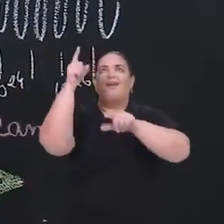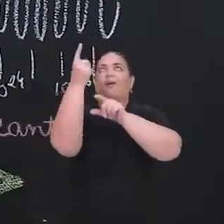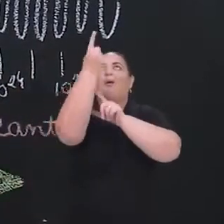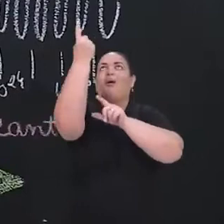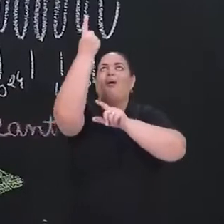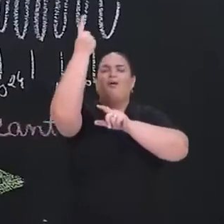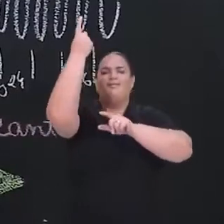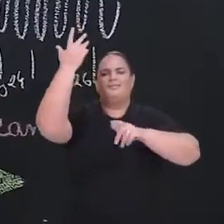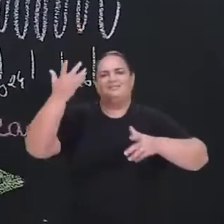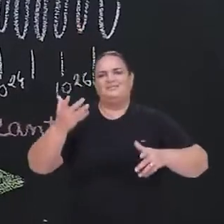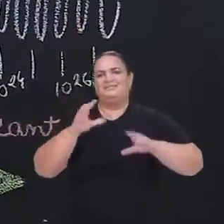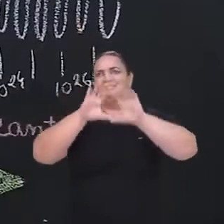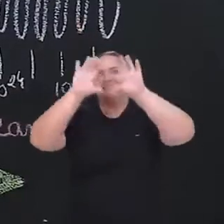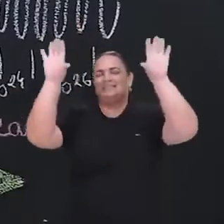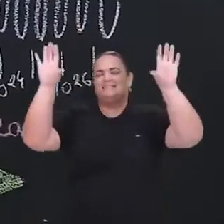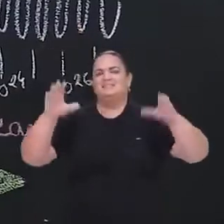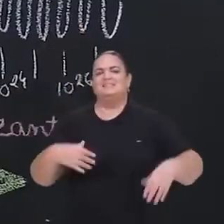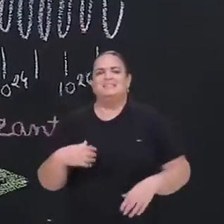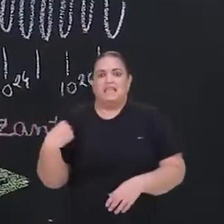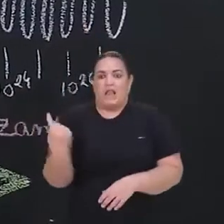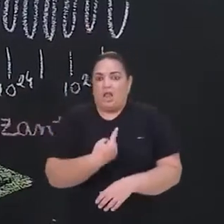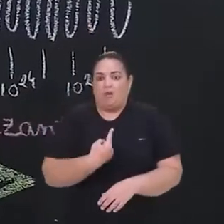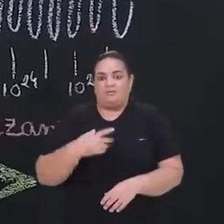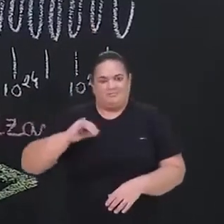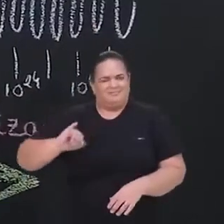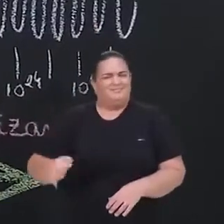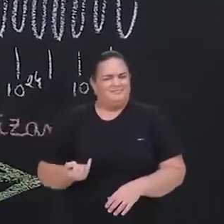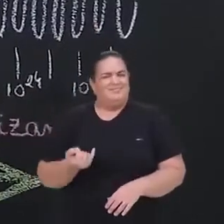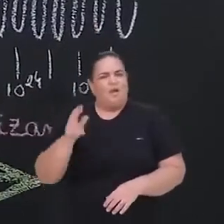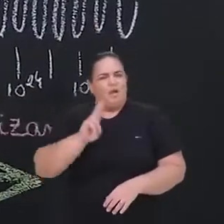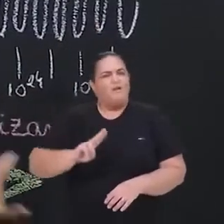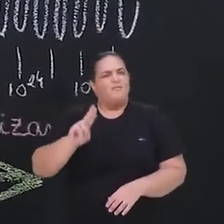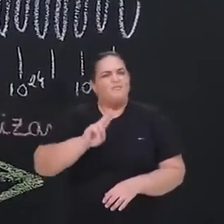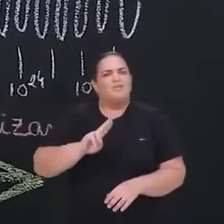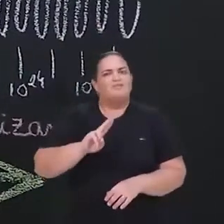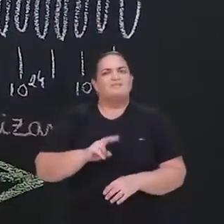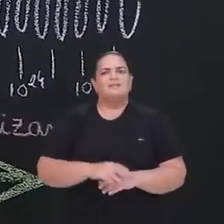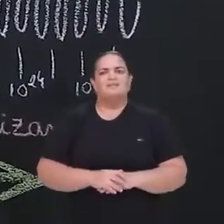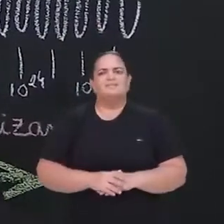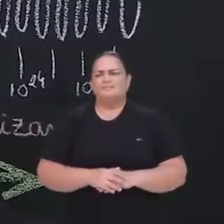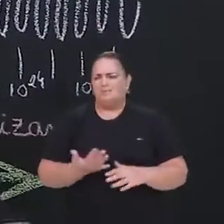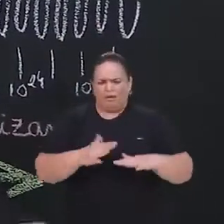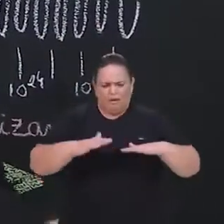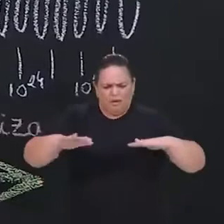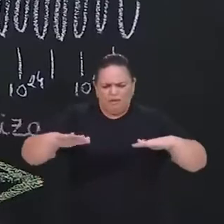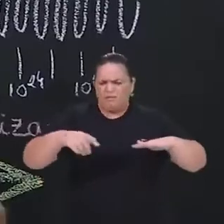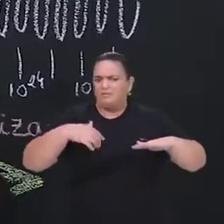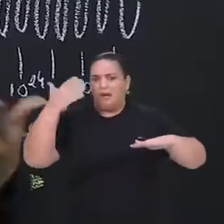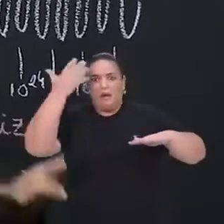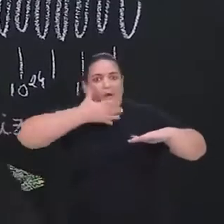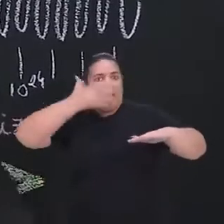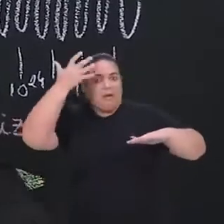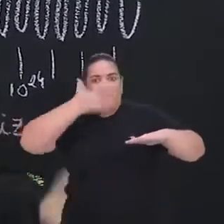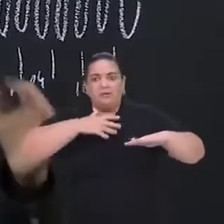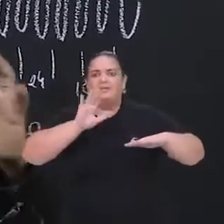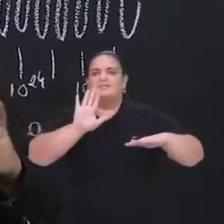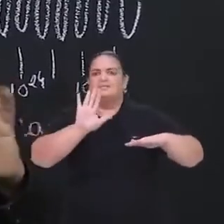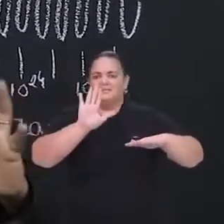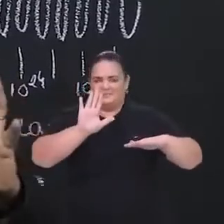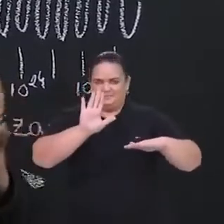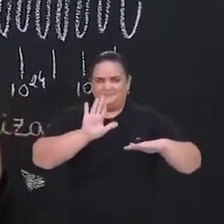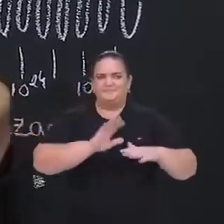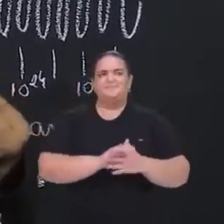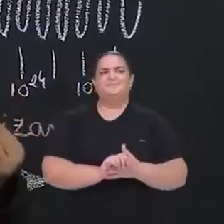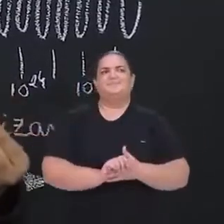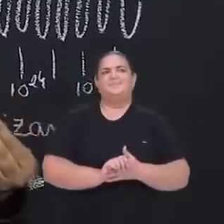humano descobriu e aproveitou disso para diferentes usos. Você fala assim, ondas? Como assim ondas? Não estou vendo nada assim.